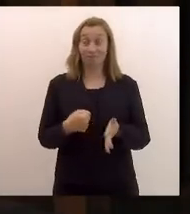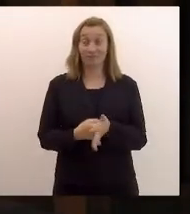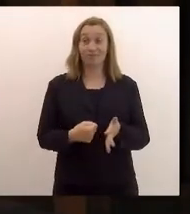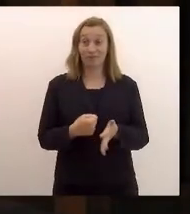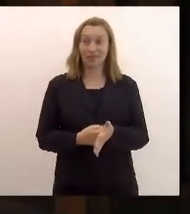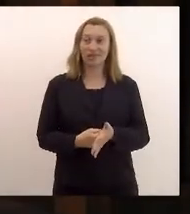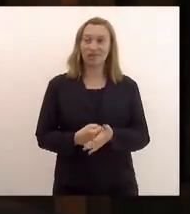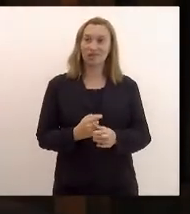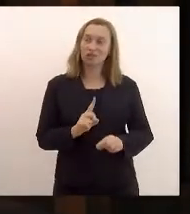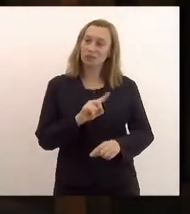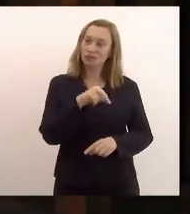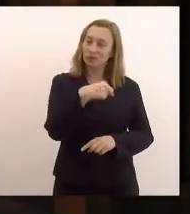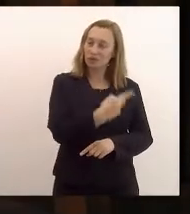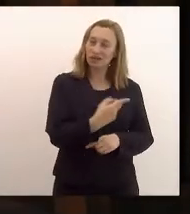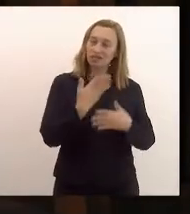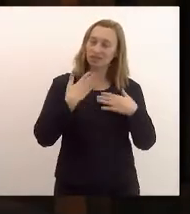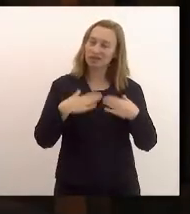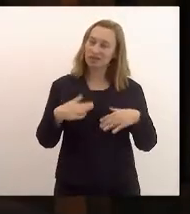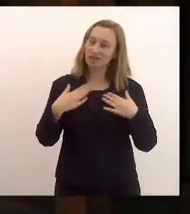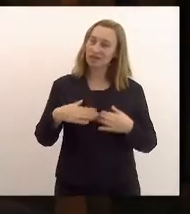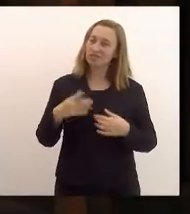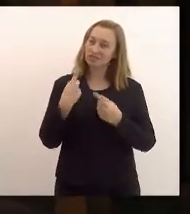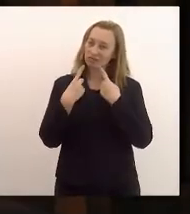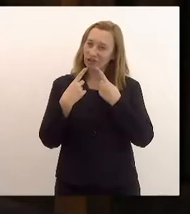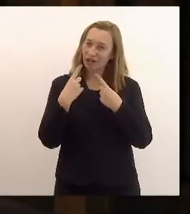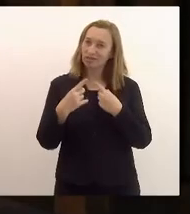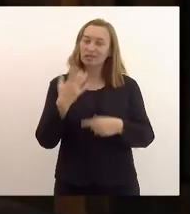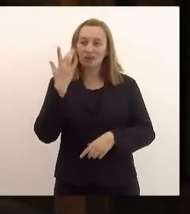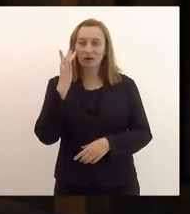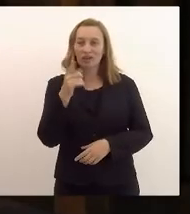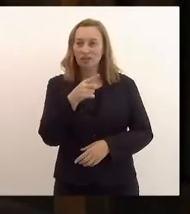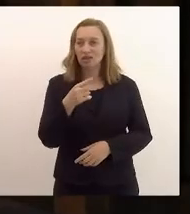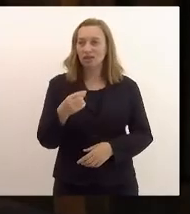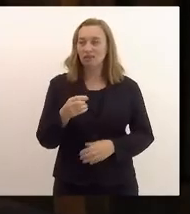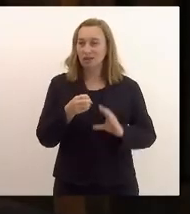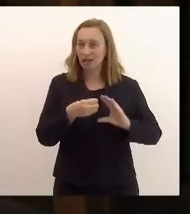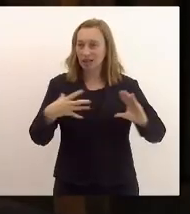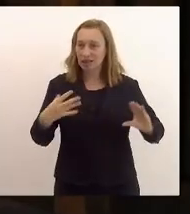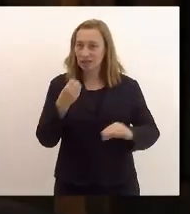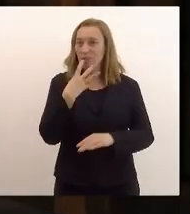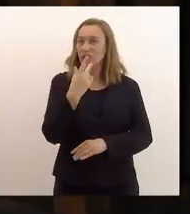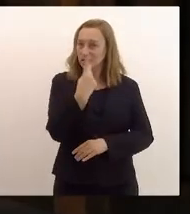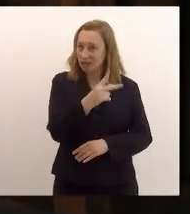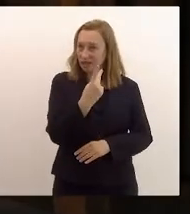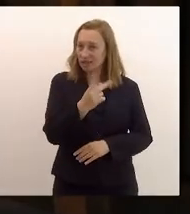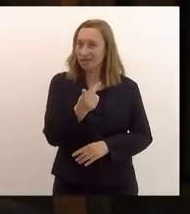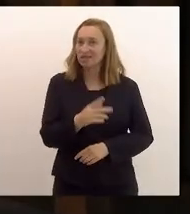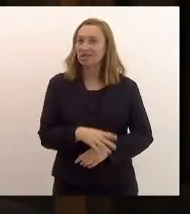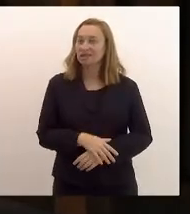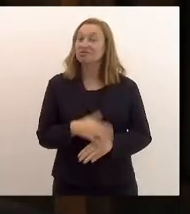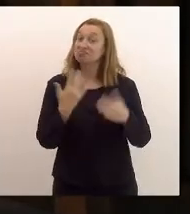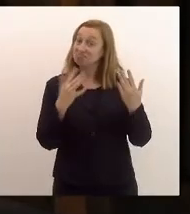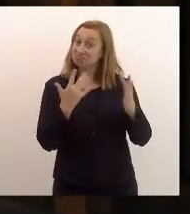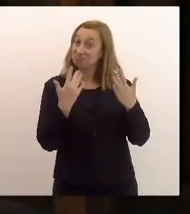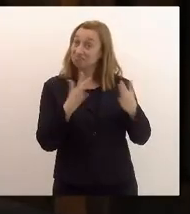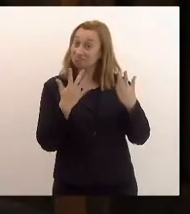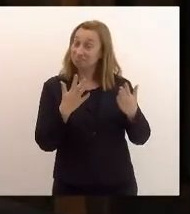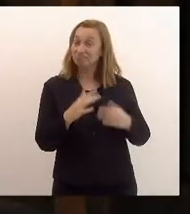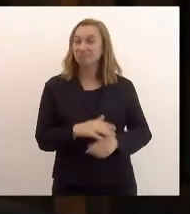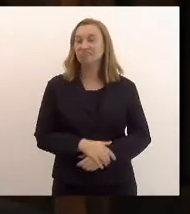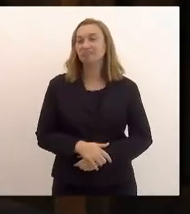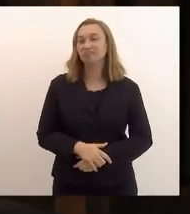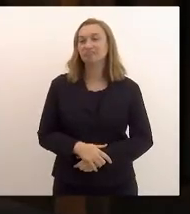sua luta do outro lado ela é muito tranquila no diálogo Eu acho que isso é uma característica que tem que ser aplaudido